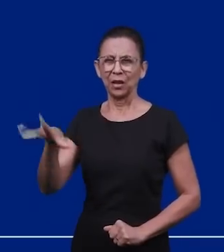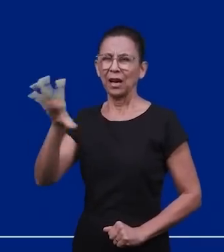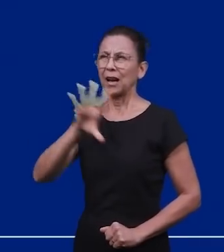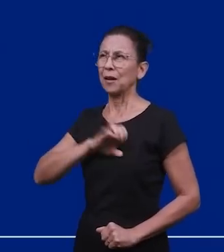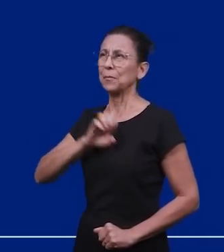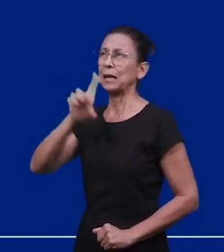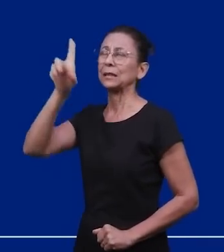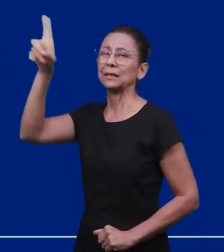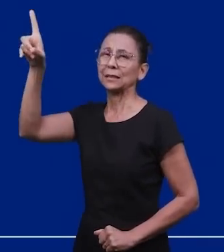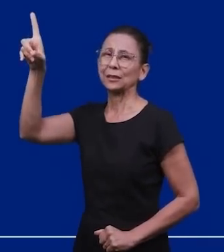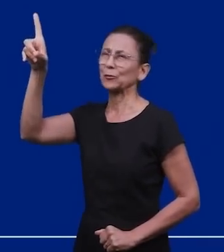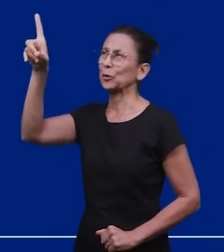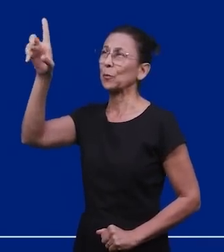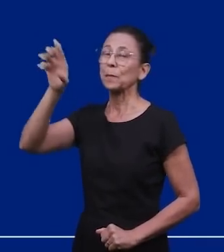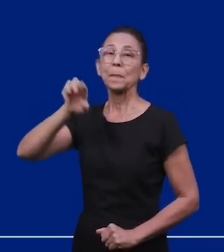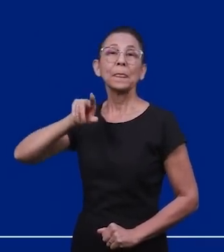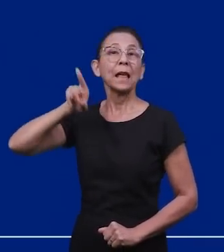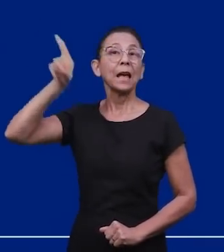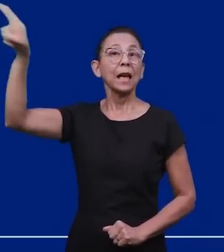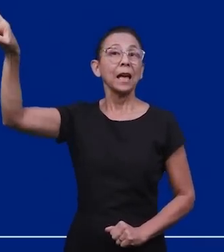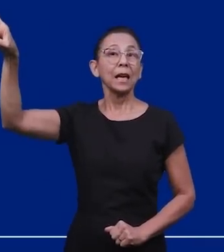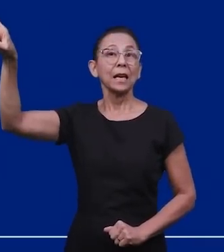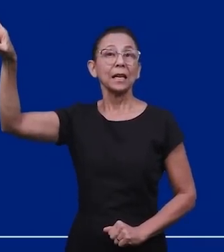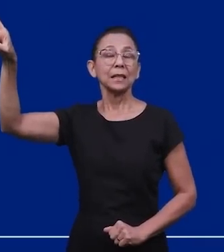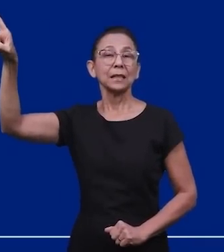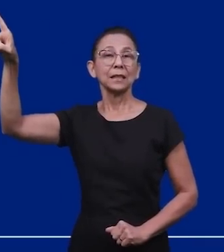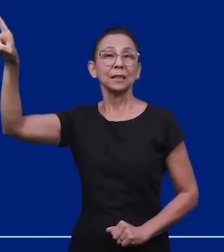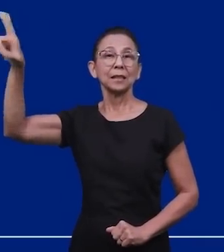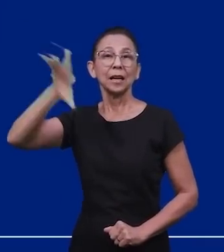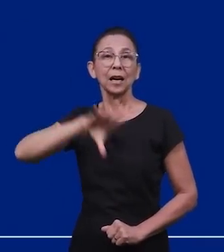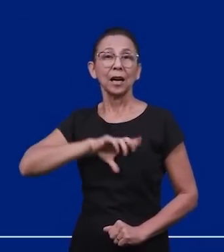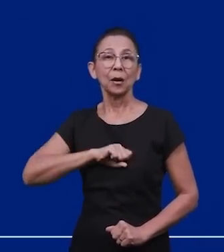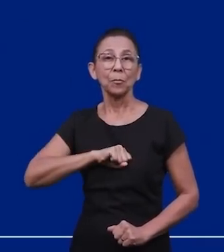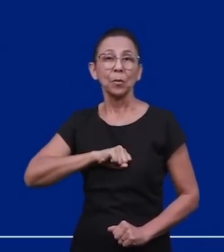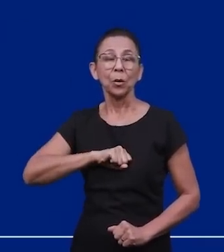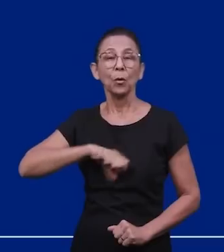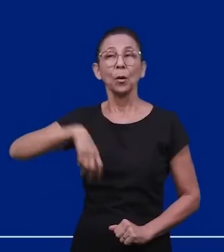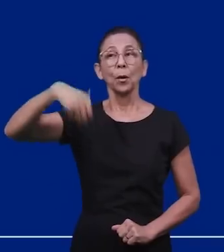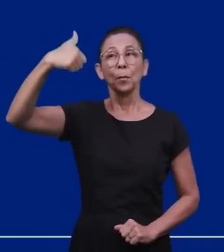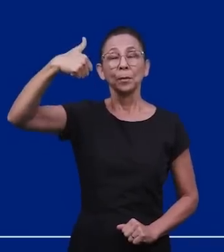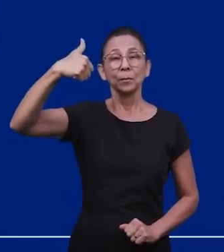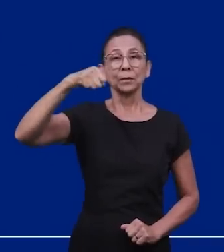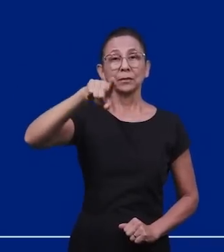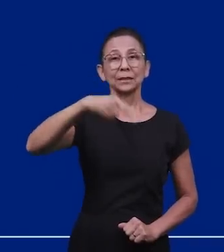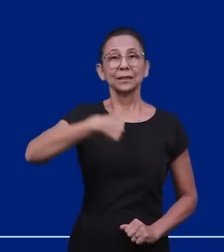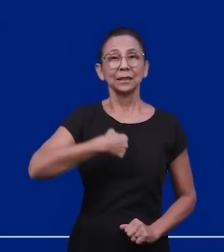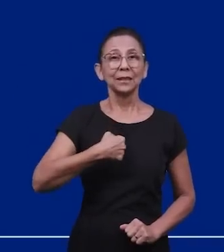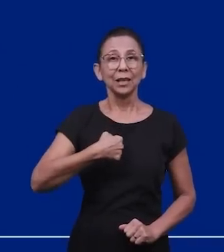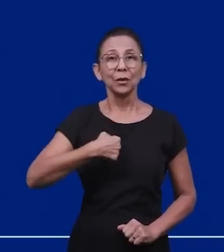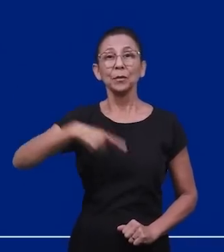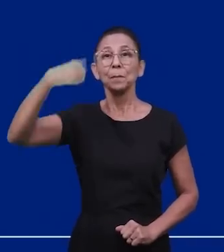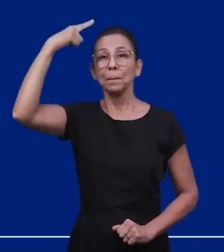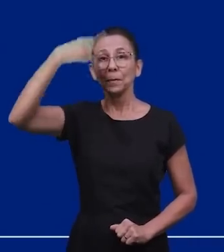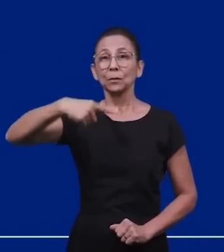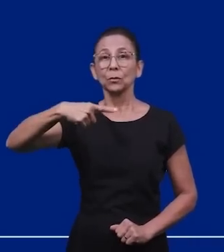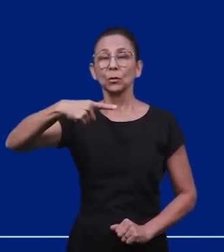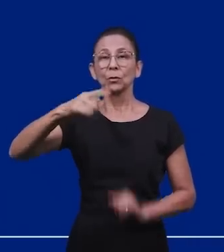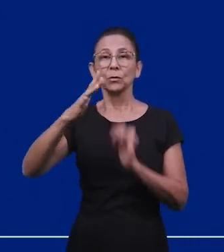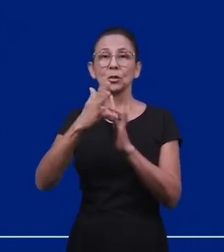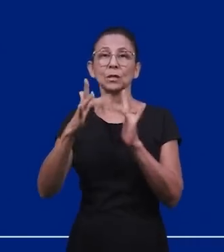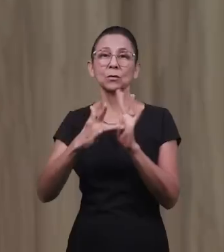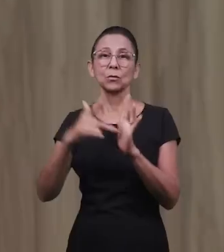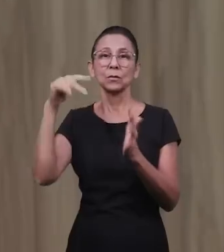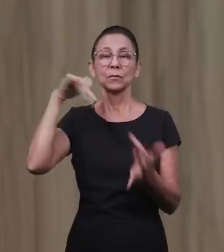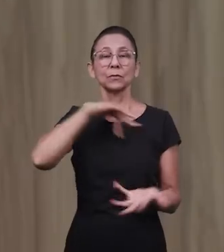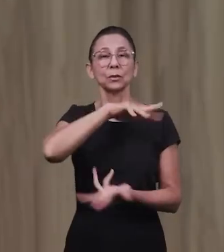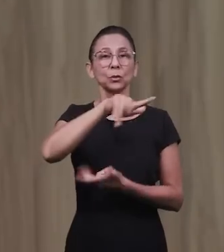Deus, mas em que ele nos amou e enviou seu Filho para propiciação pelos nossos